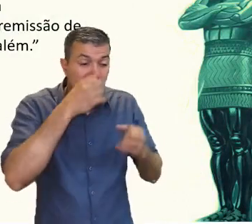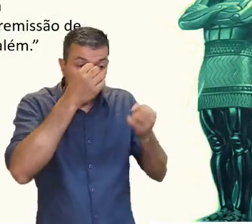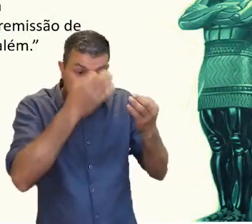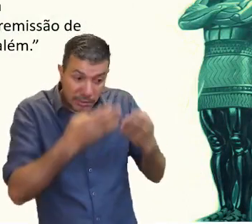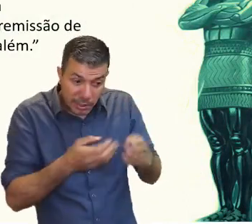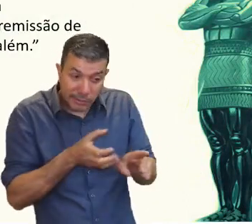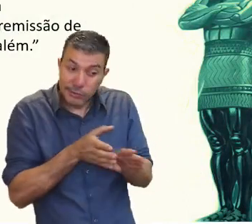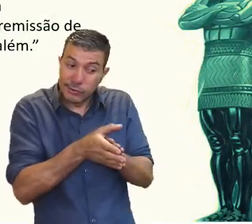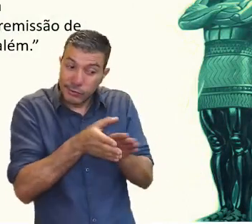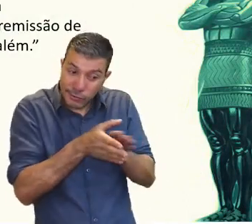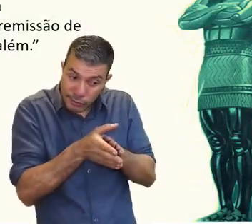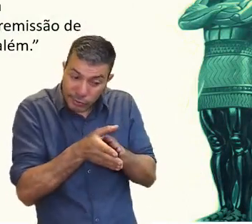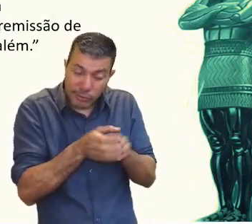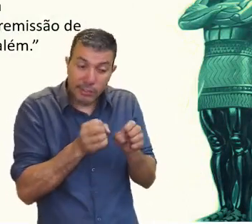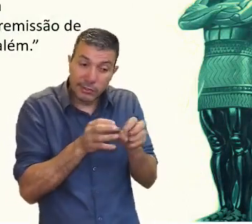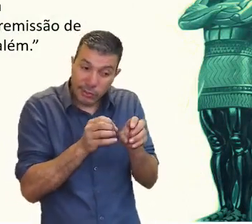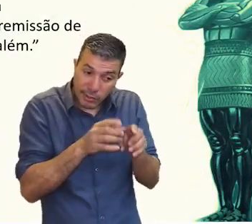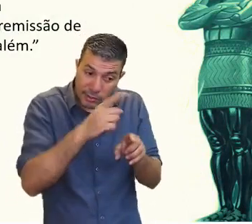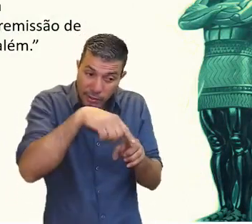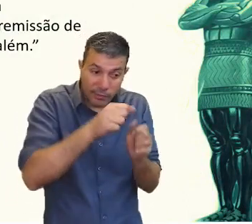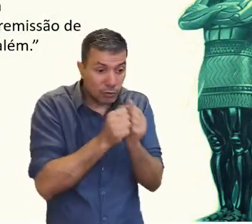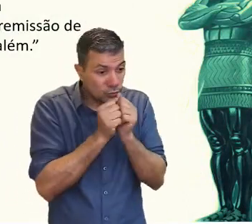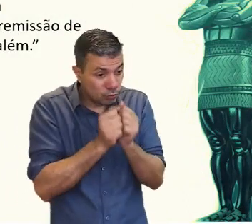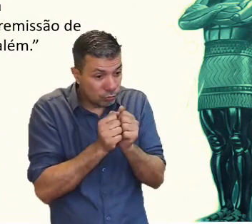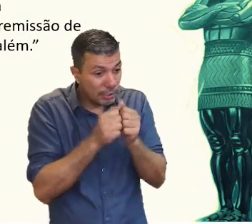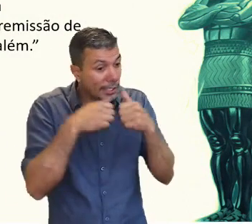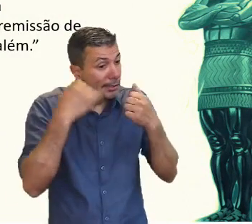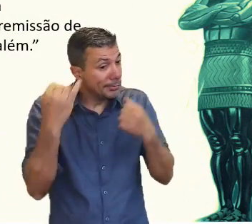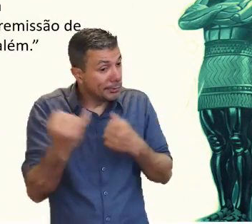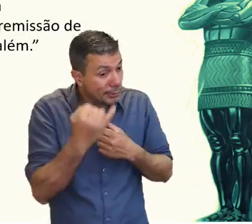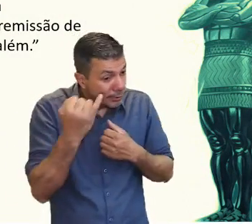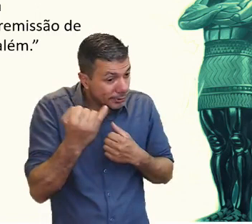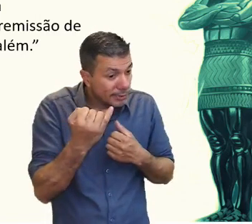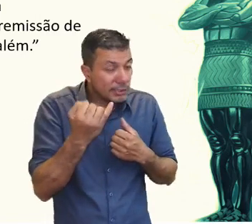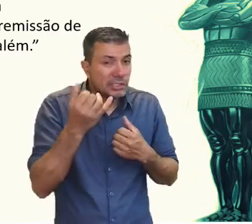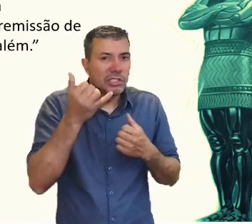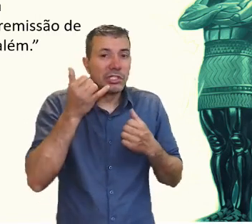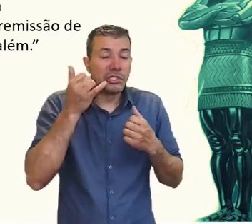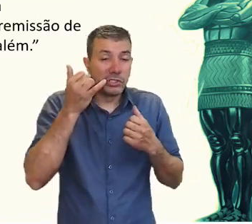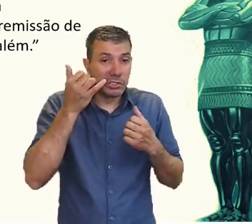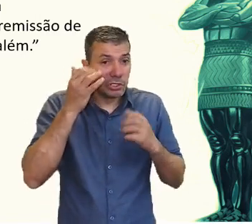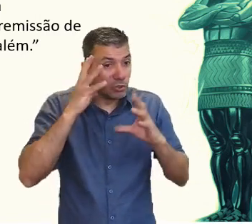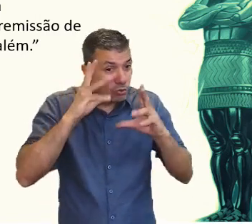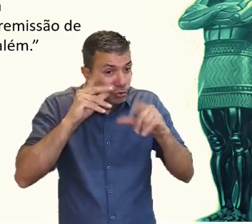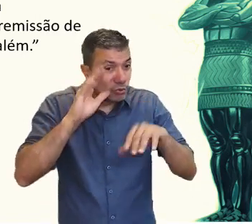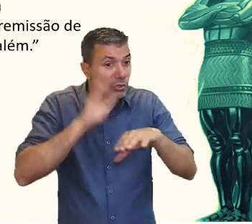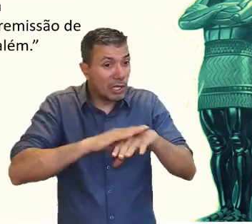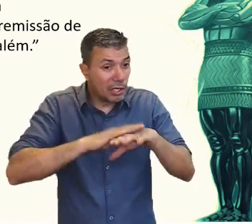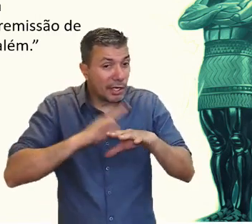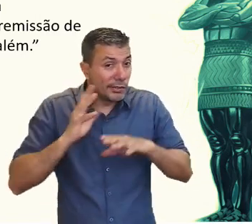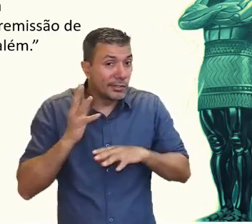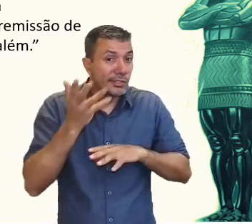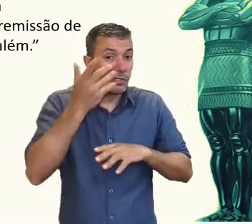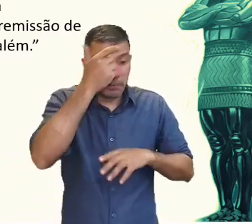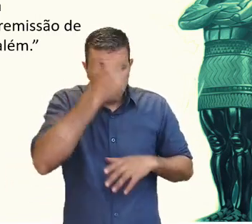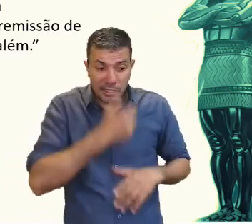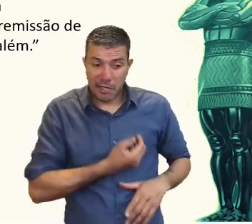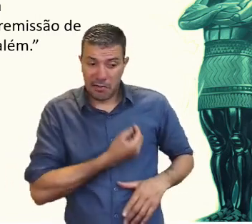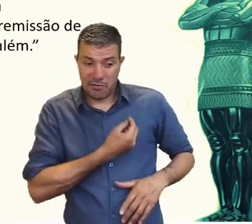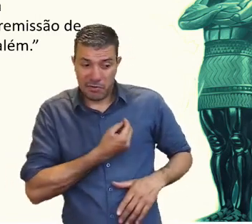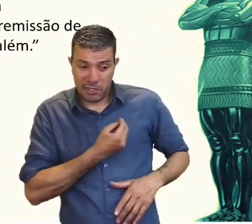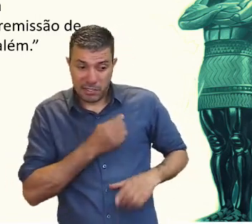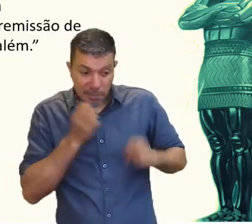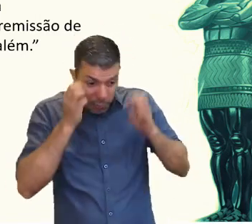vos ensinei quando ainda estava entre vós. Era necessário que se cumprisse tudo o que a meu respeito está escrito na lei